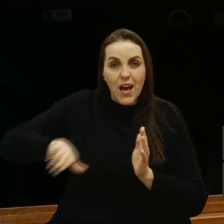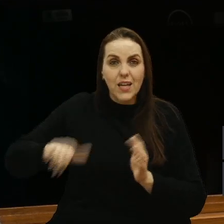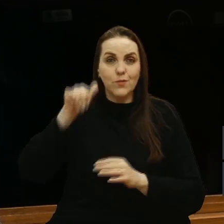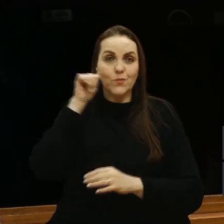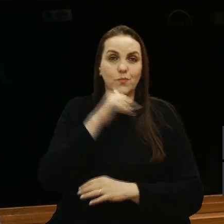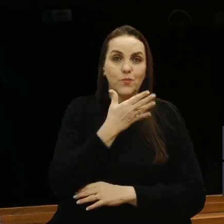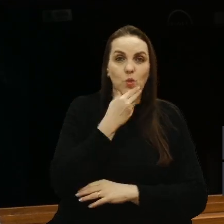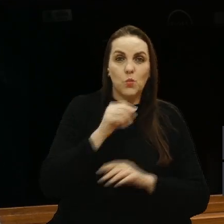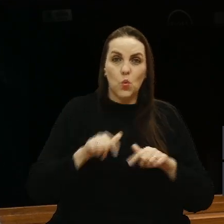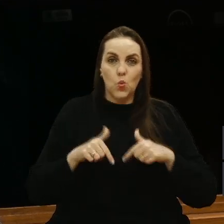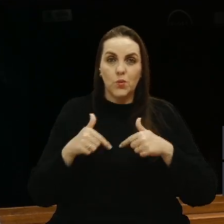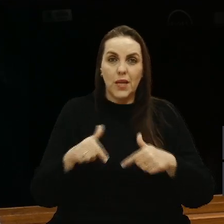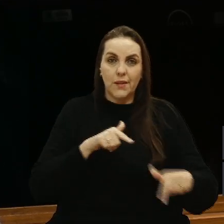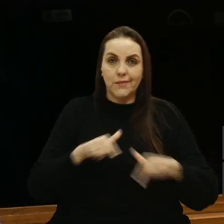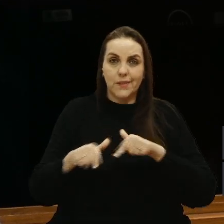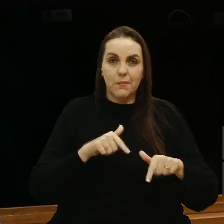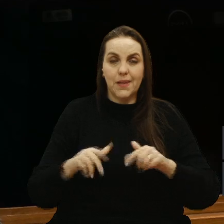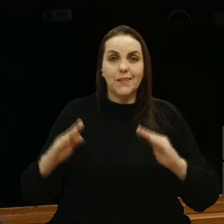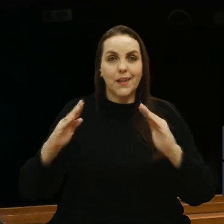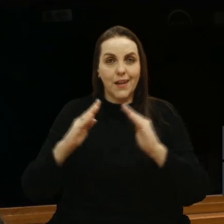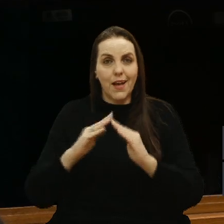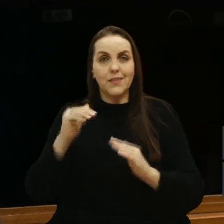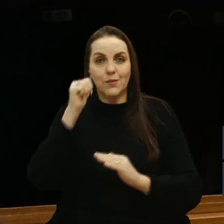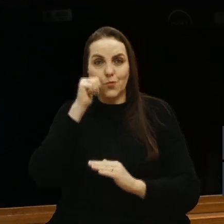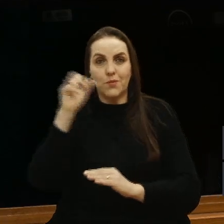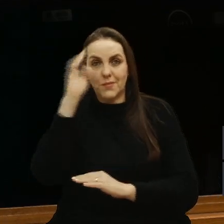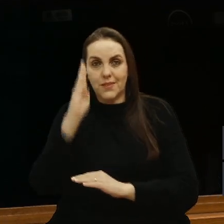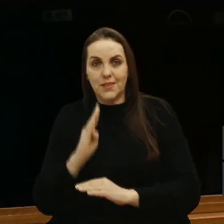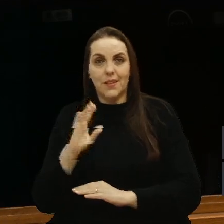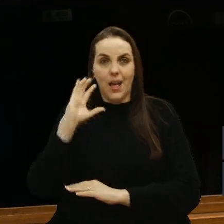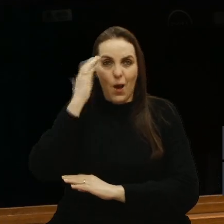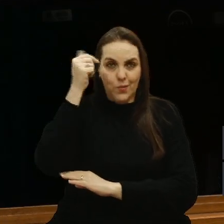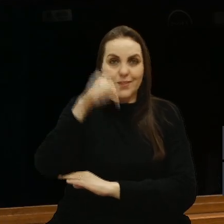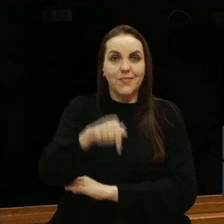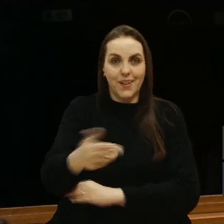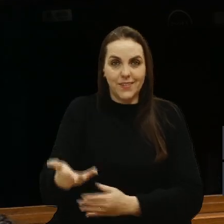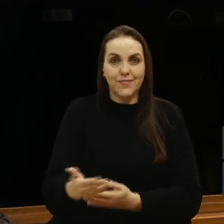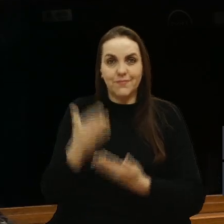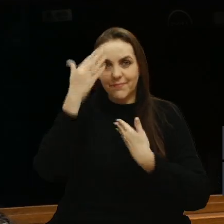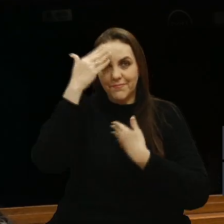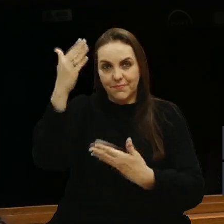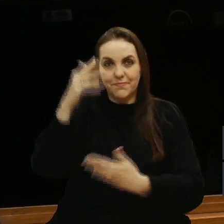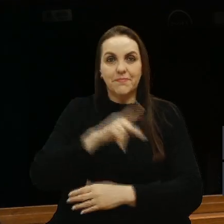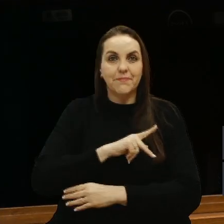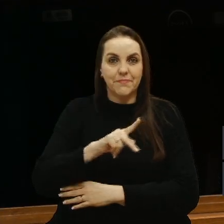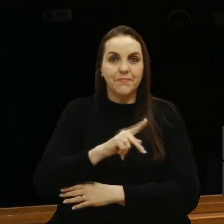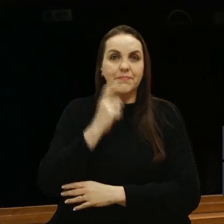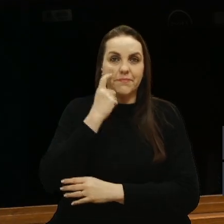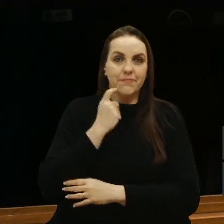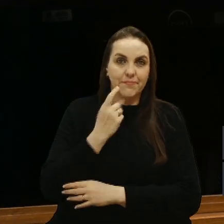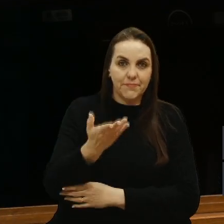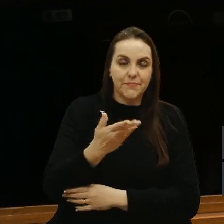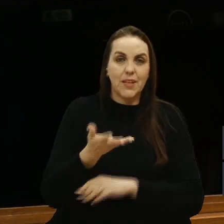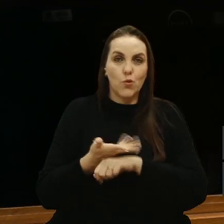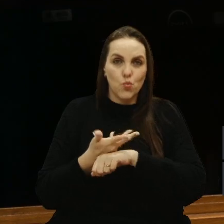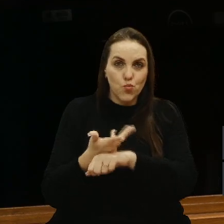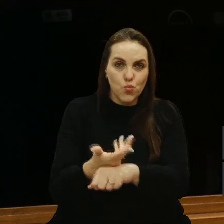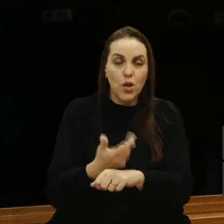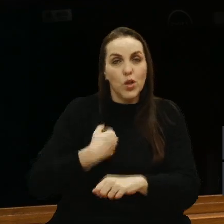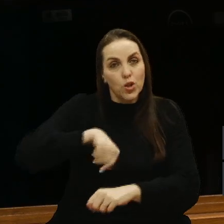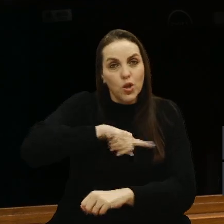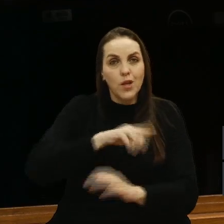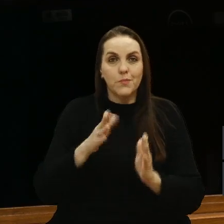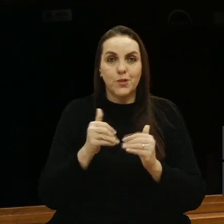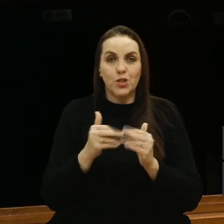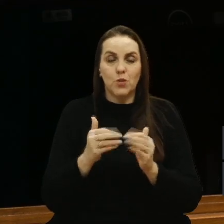homens que lutaram e trabalharam para que a Casa da Mulher acontecesse, senhor presidente. E agradecer, em nome do senhor, a agilidade que essa casa teve quando nós pedimos que